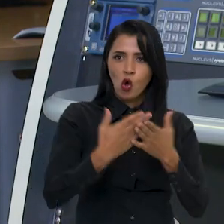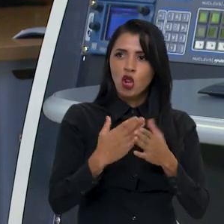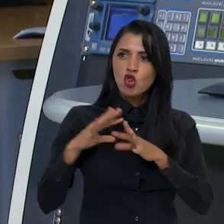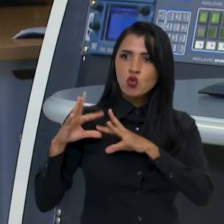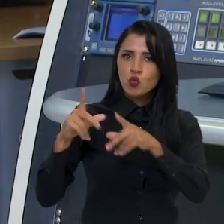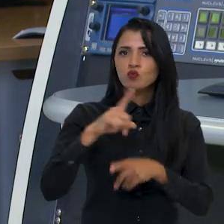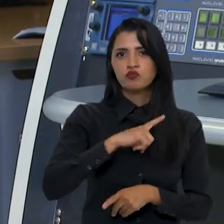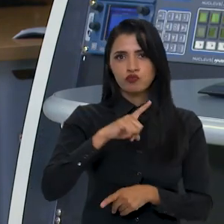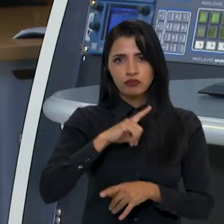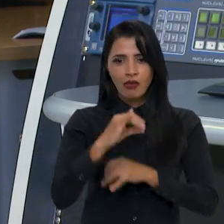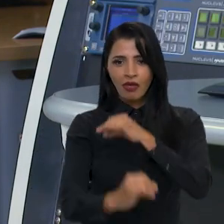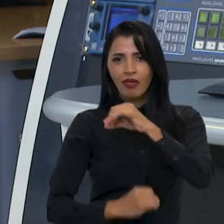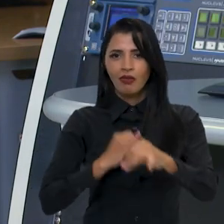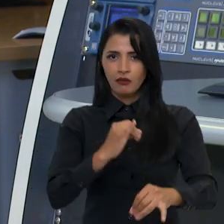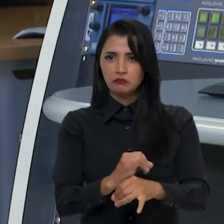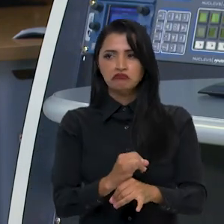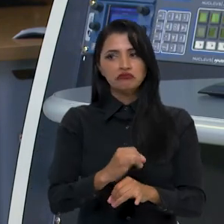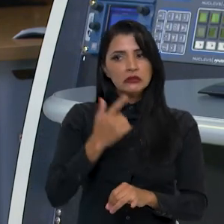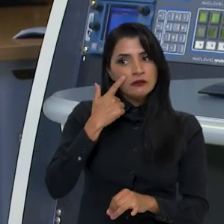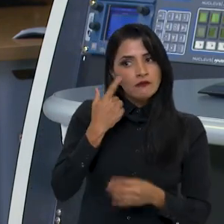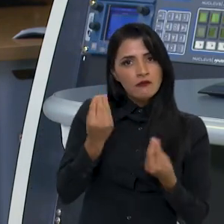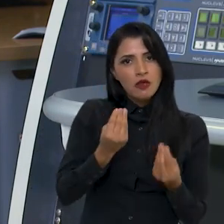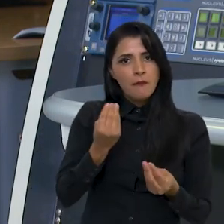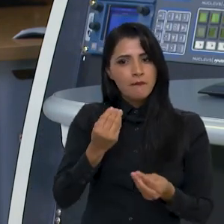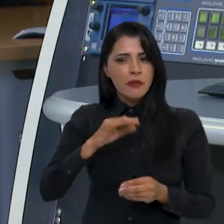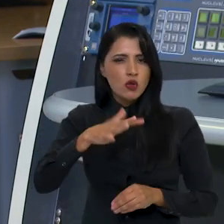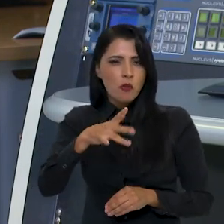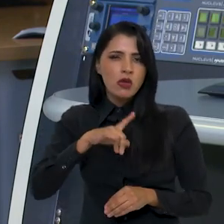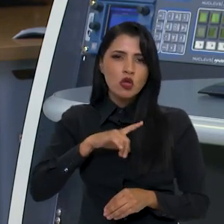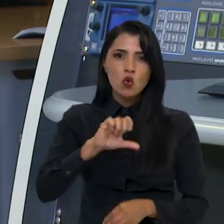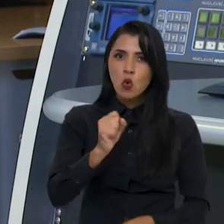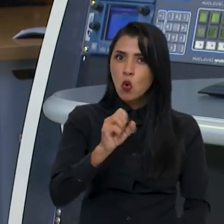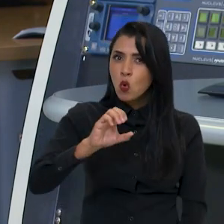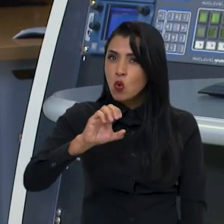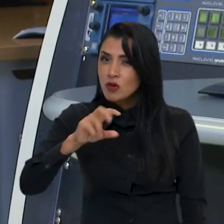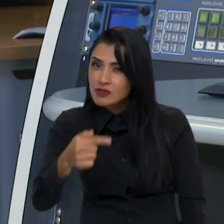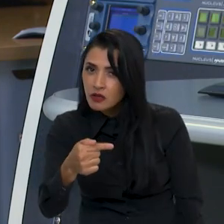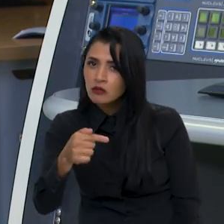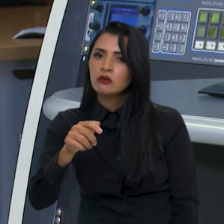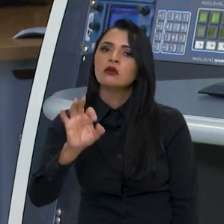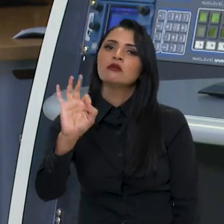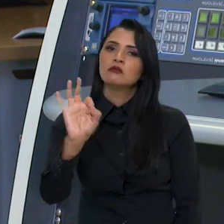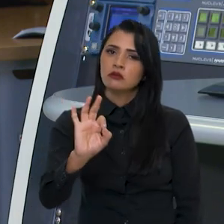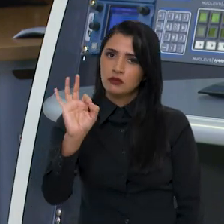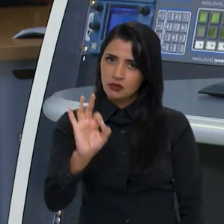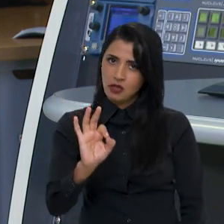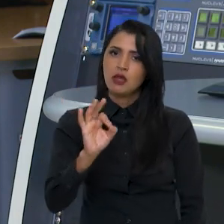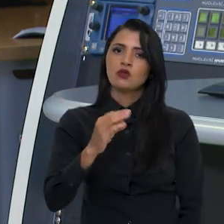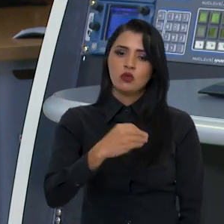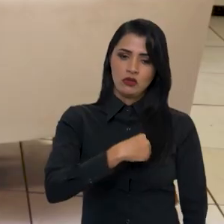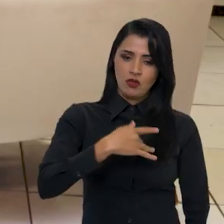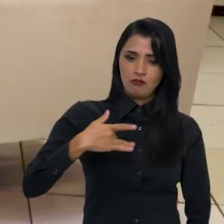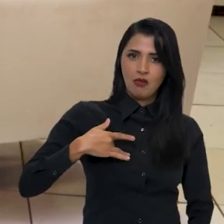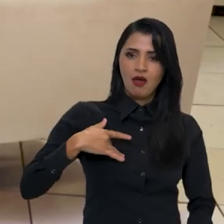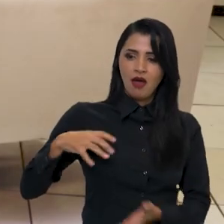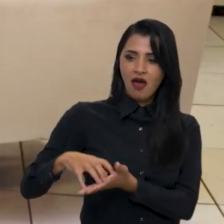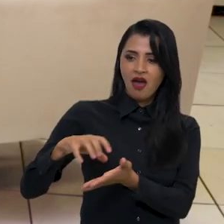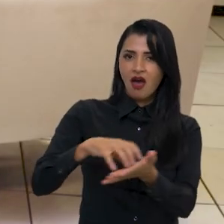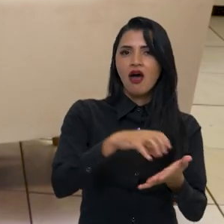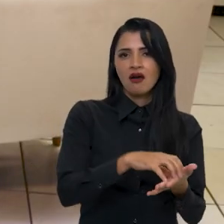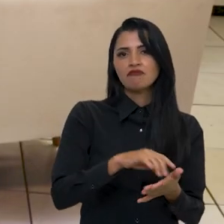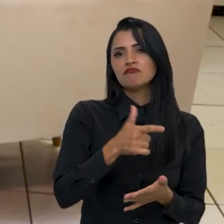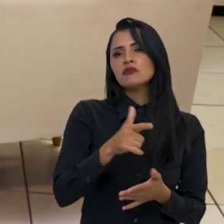e nós estamos trabalhando para que, pelo menos, sabendo que mais ou menos 87% das unidades básicas de